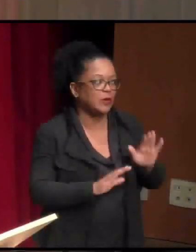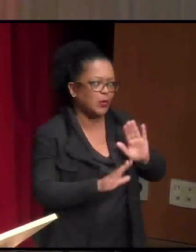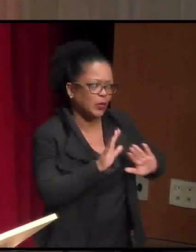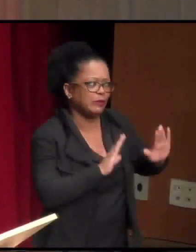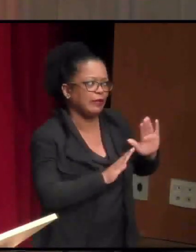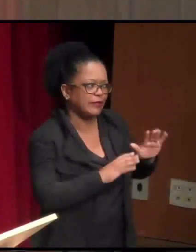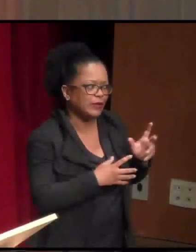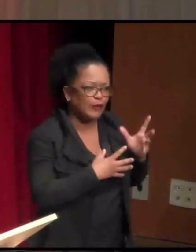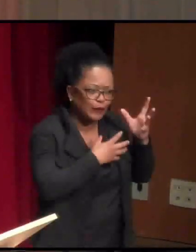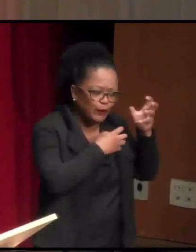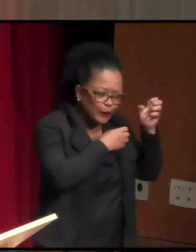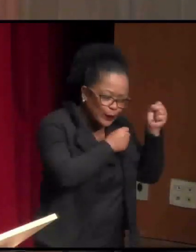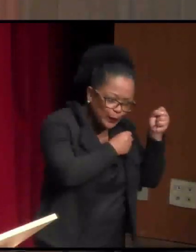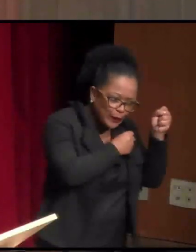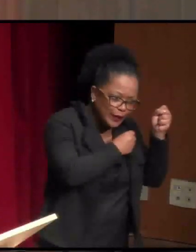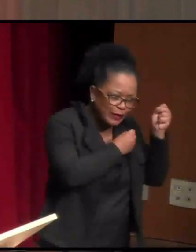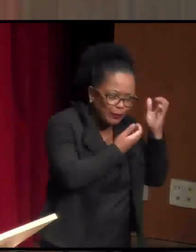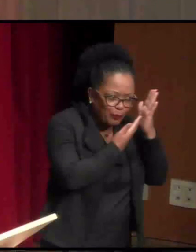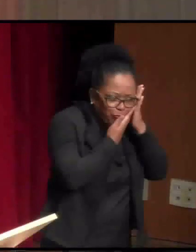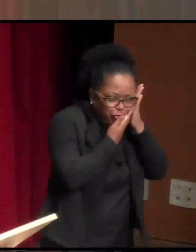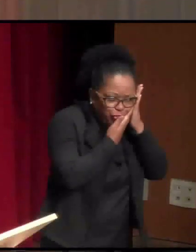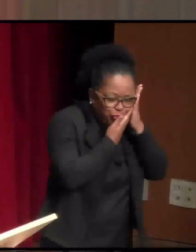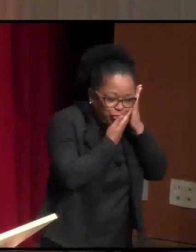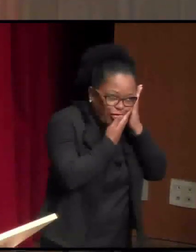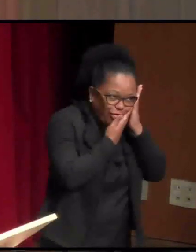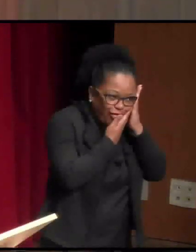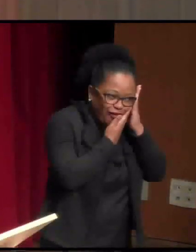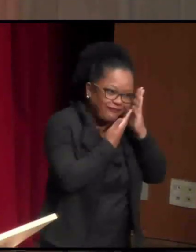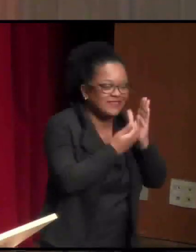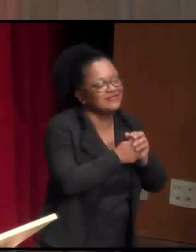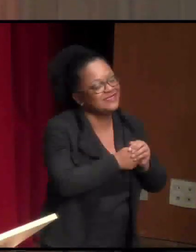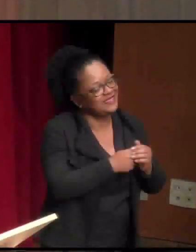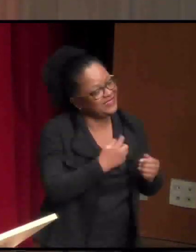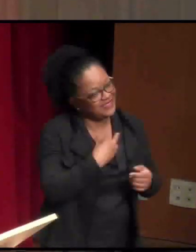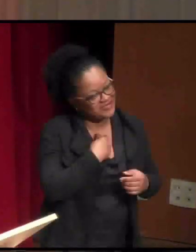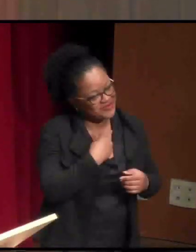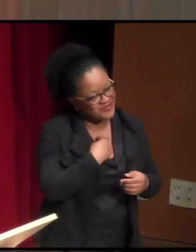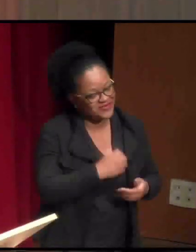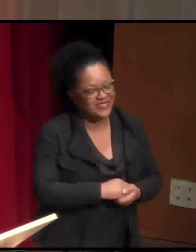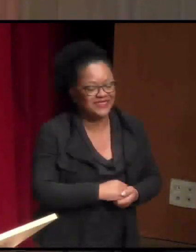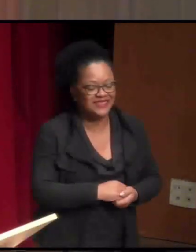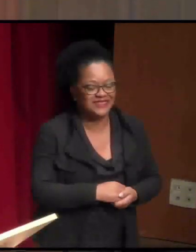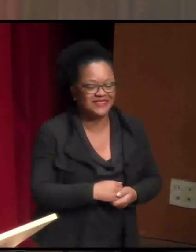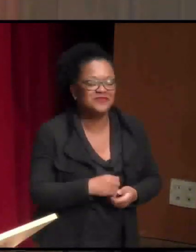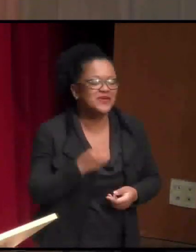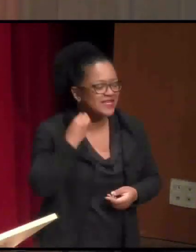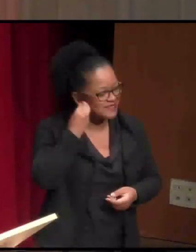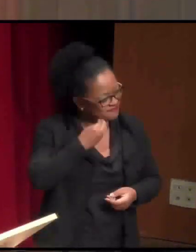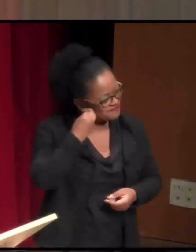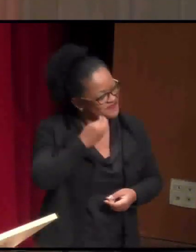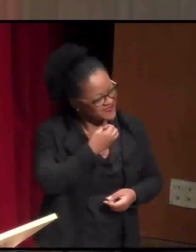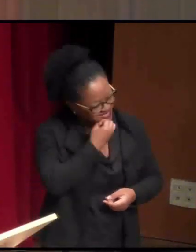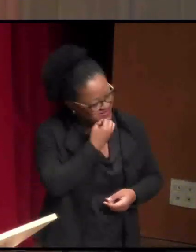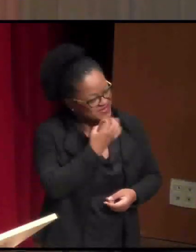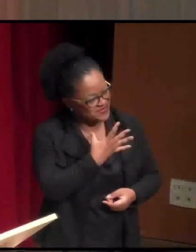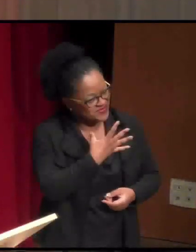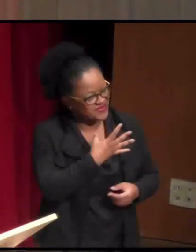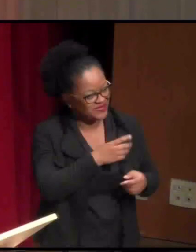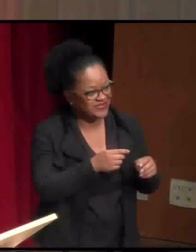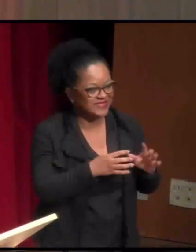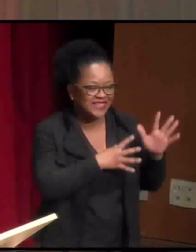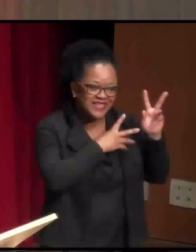Bíblia na cara assim, em paz me deito e logo pego no sono, né? Desse jeito. Mas foi uma noite maravilhosa. Mas foi uma experiência boa, né? Dormir nos braços de